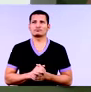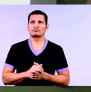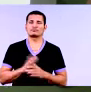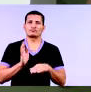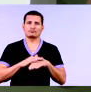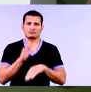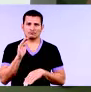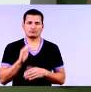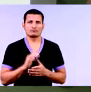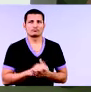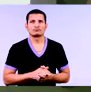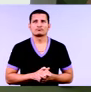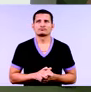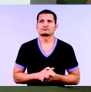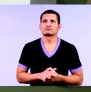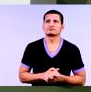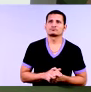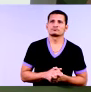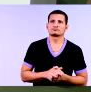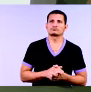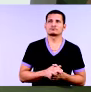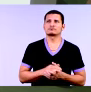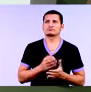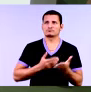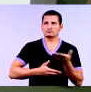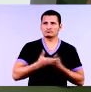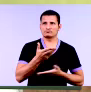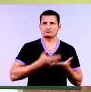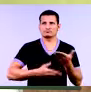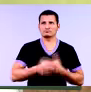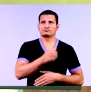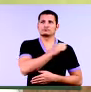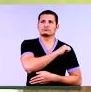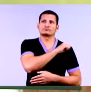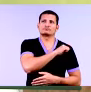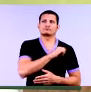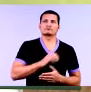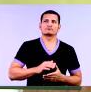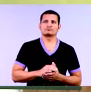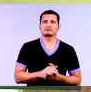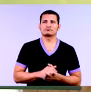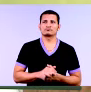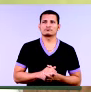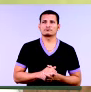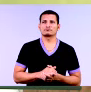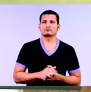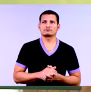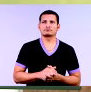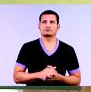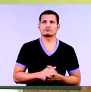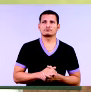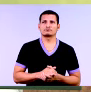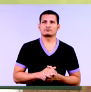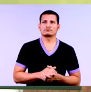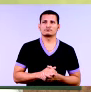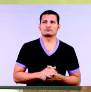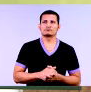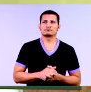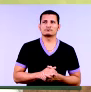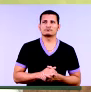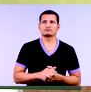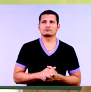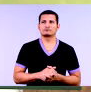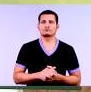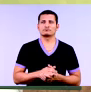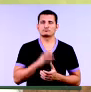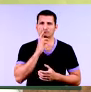algum assunto que nós devemos tratar da interação com eles? É só essa questão, só realmente esse feedback que a gente vai dar. Na medida do possível, eu vou